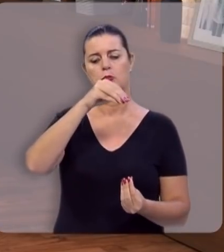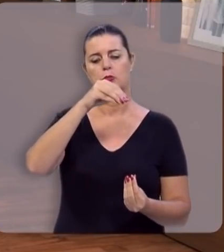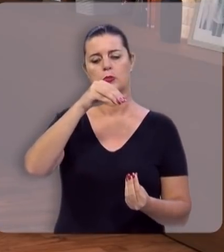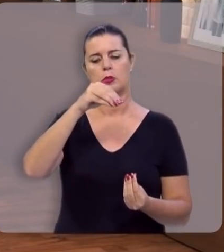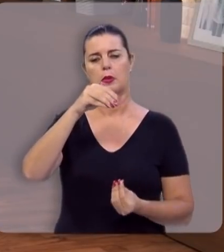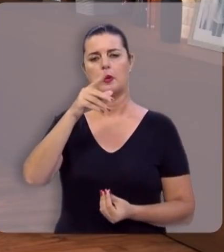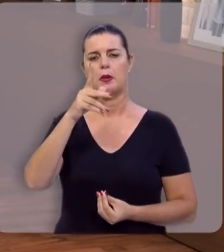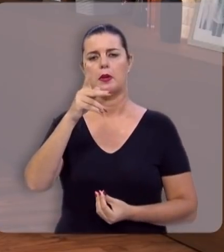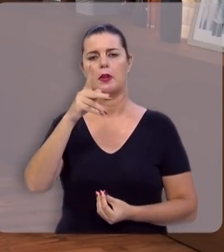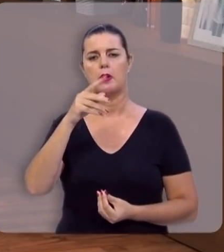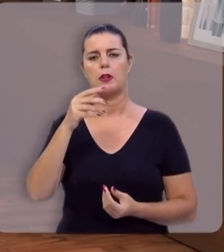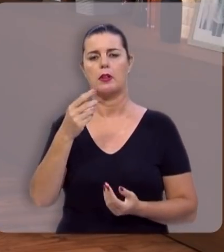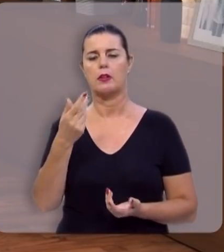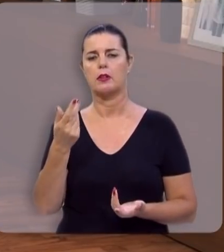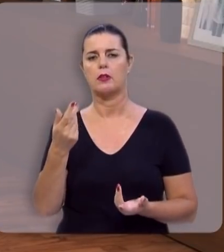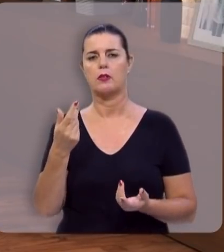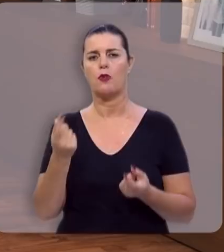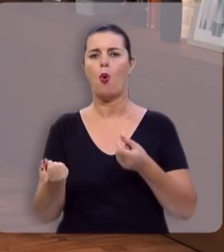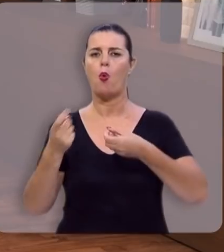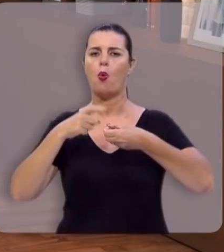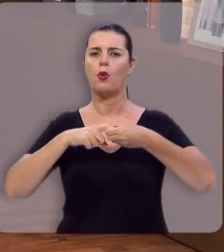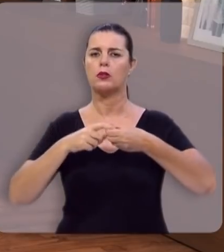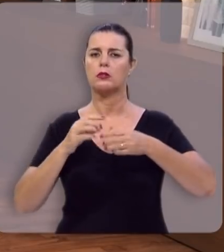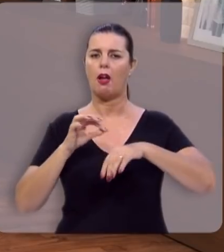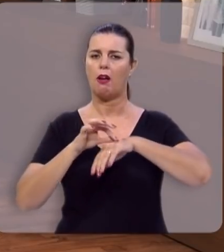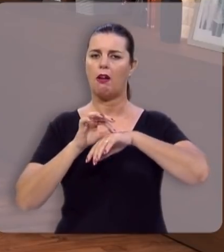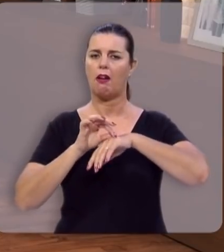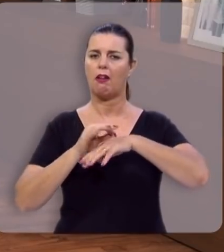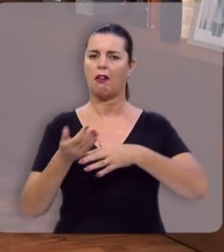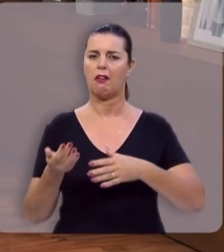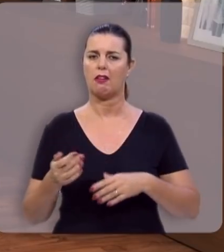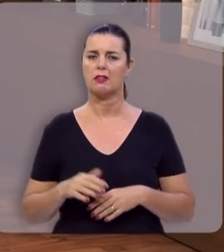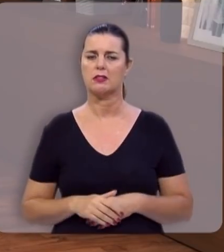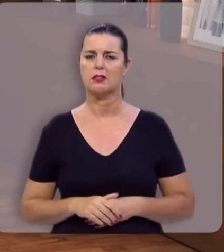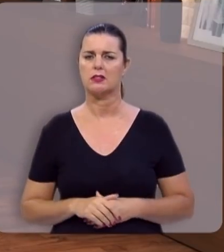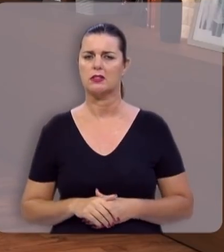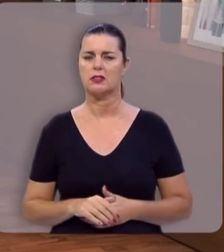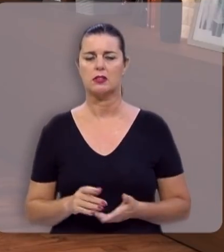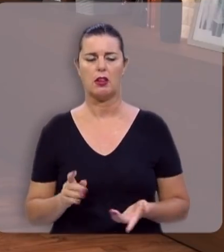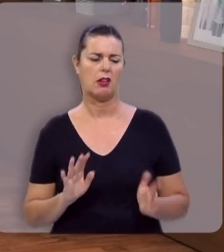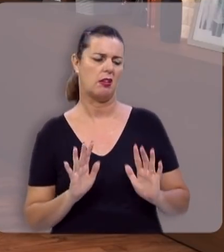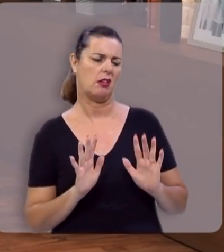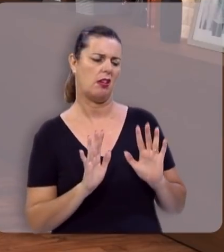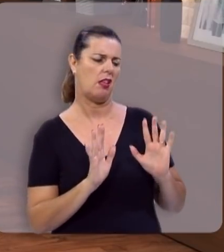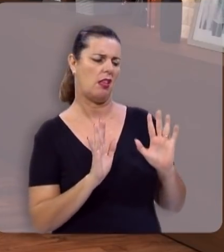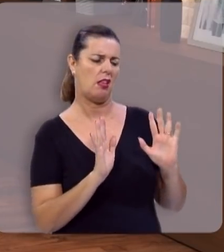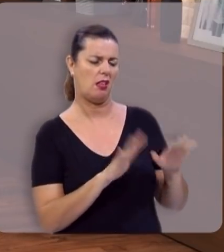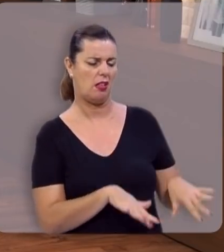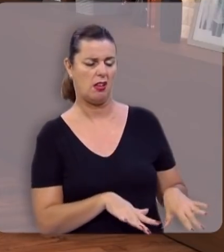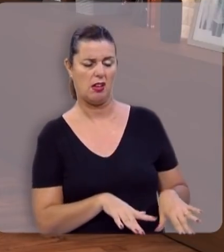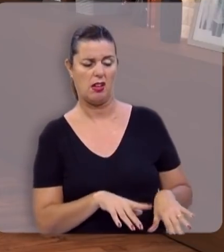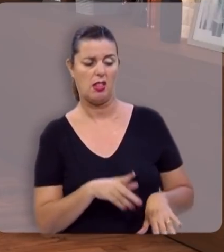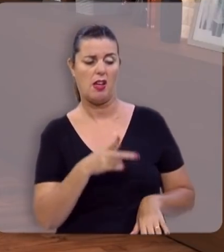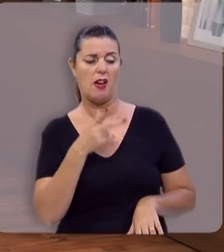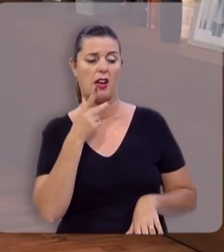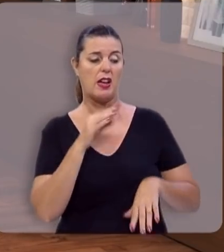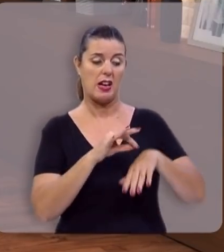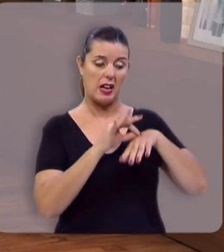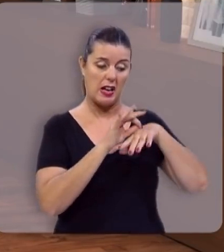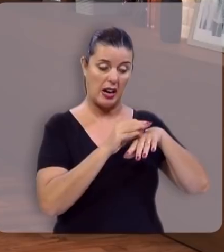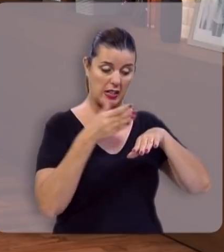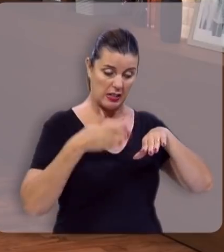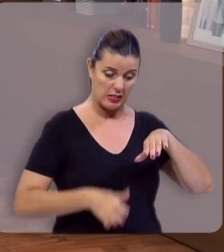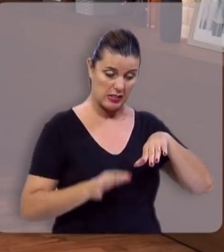moderno, na reencarnação. Diz, não é disso que eu estou falando não, Nicodemos. Porque nascer da carne é carne. Uma pessoa